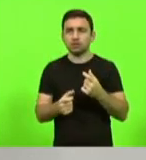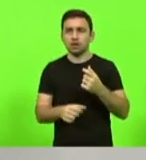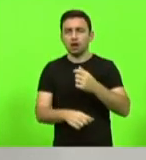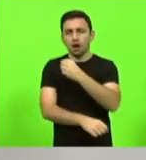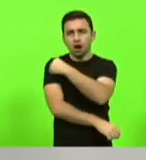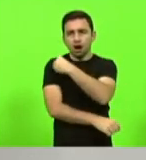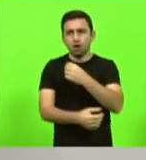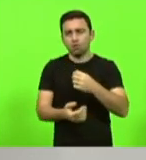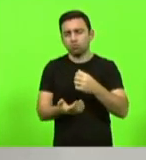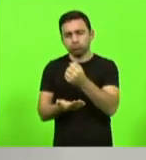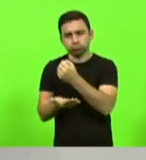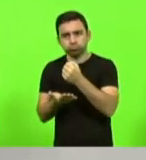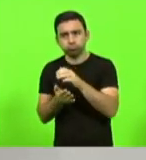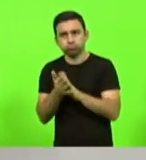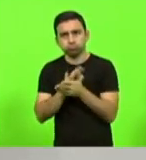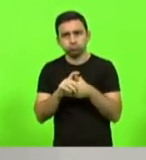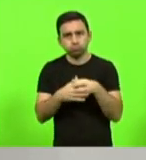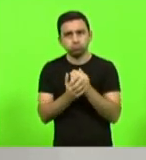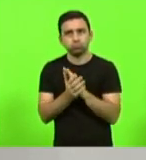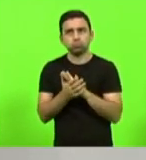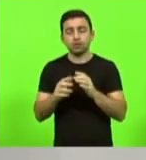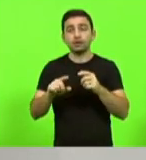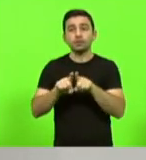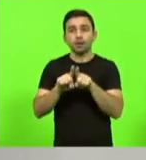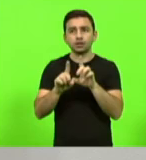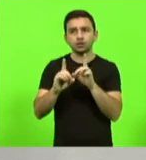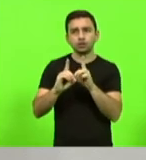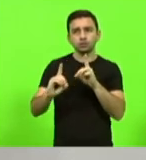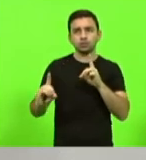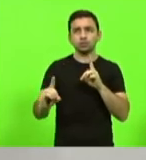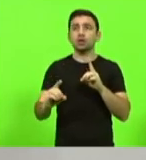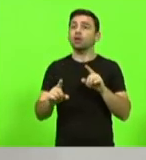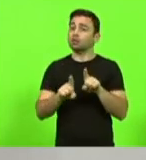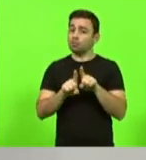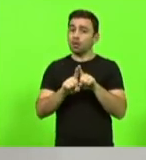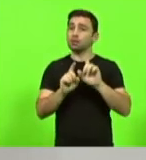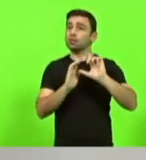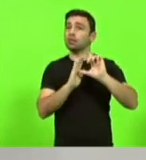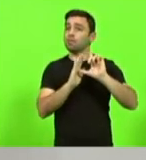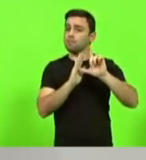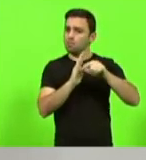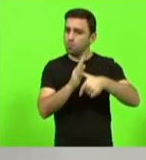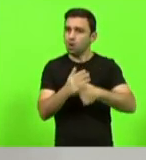manter o distanciamento social, mesmo após ser vacinado.